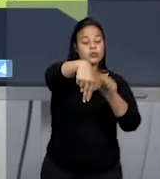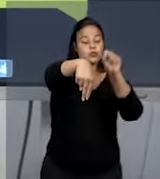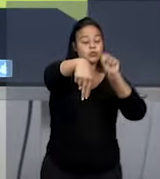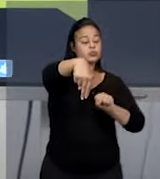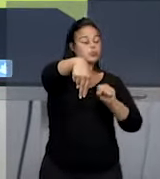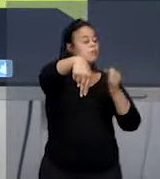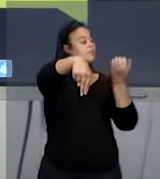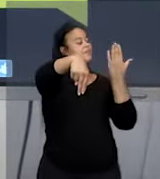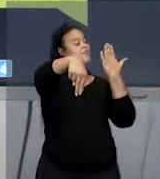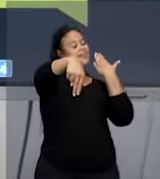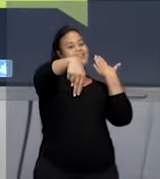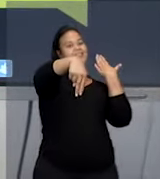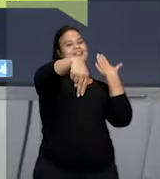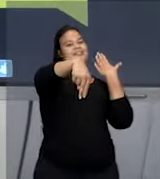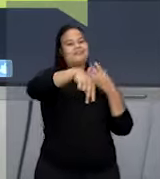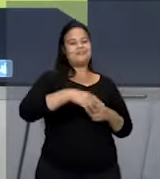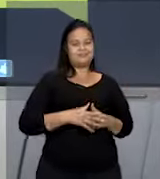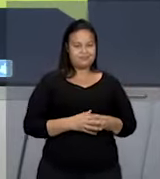você.